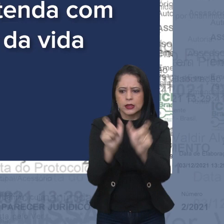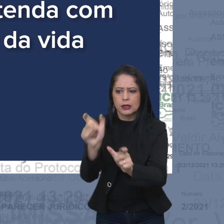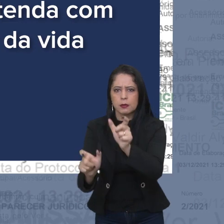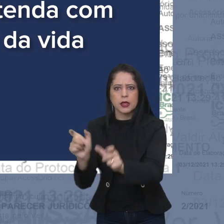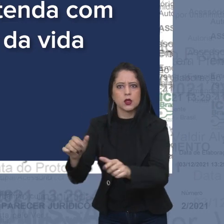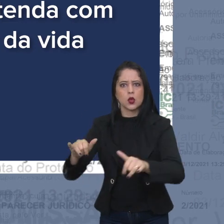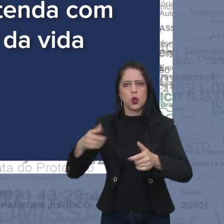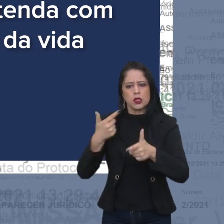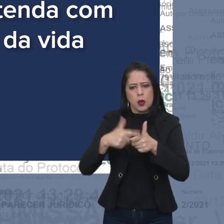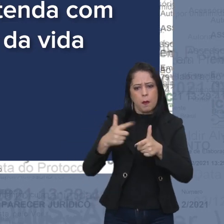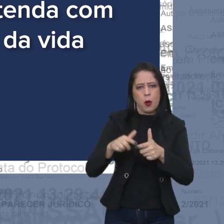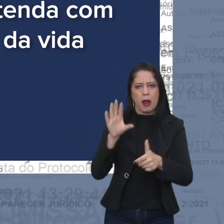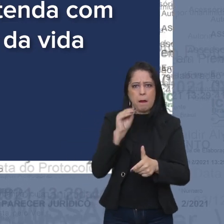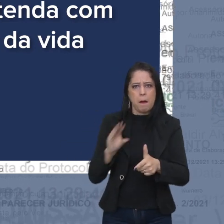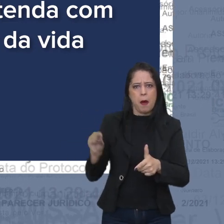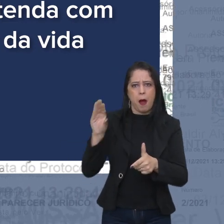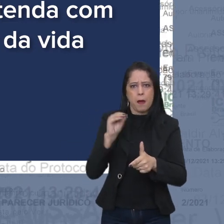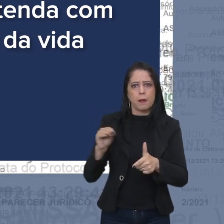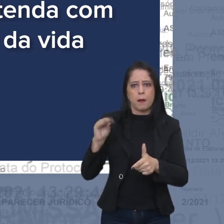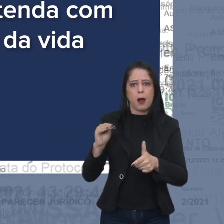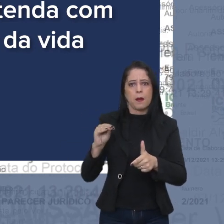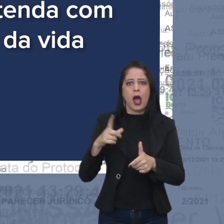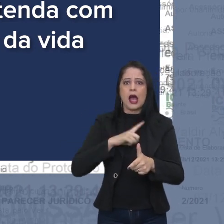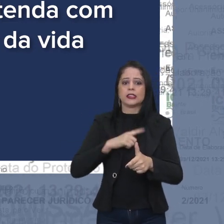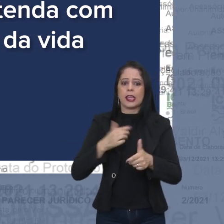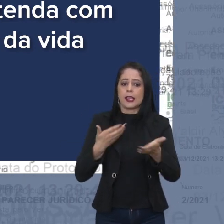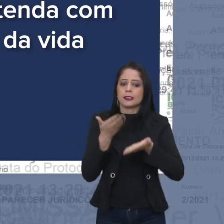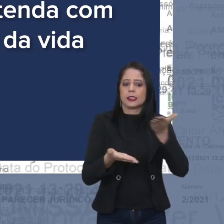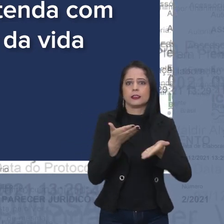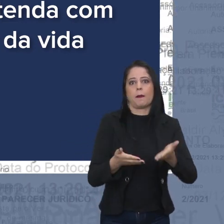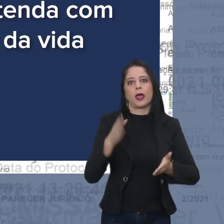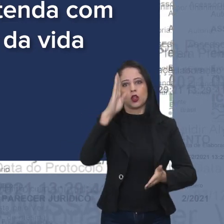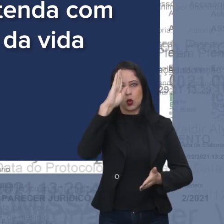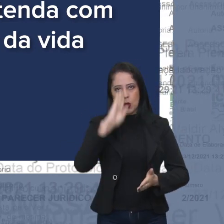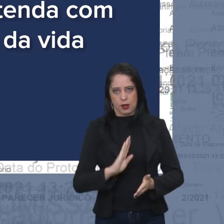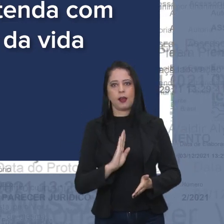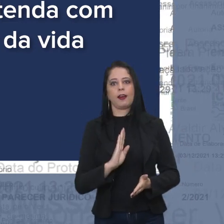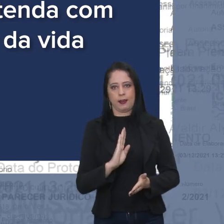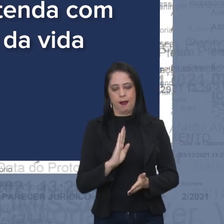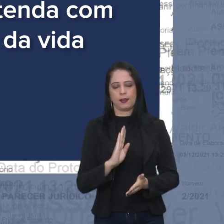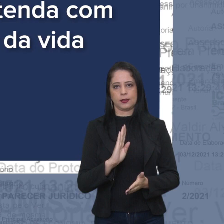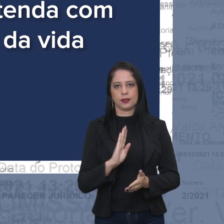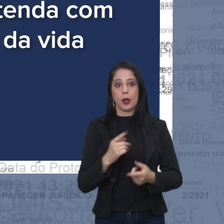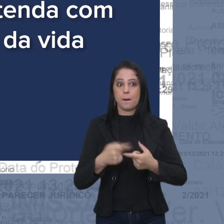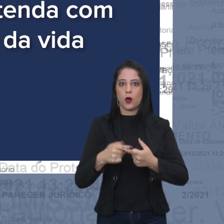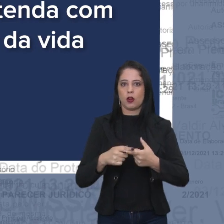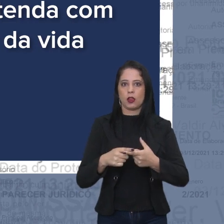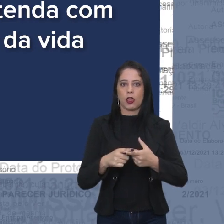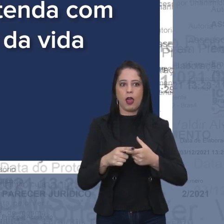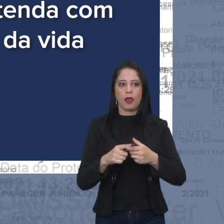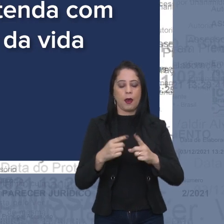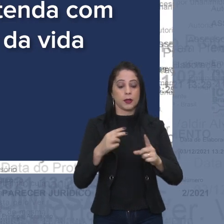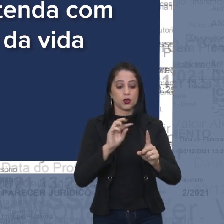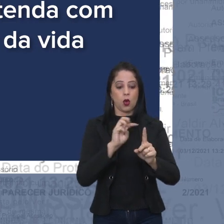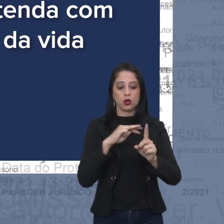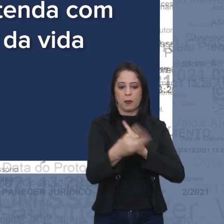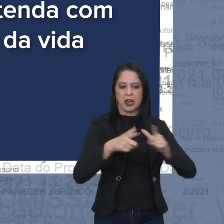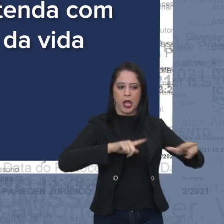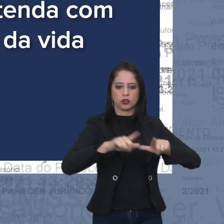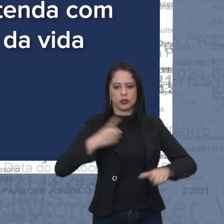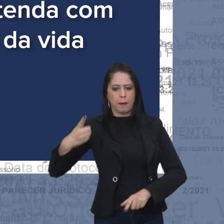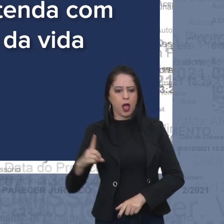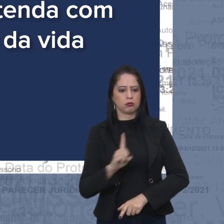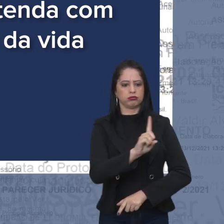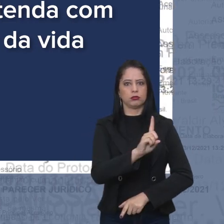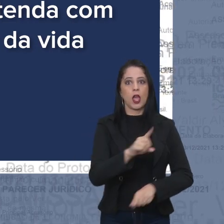pessoas com deficiência na fluência da fala consiga um tratamento gratuito fundamental para garantir a inserção no mercado